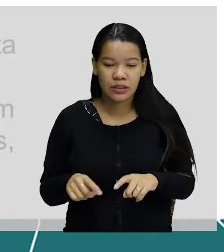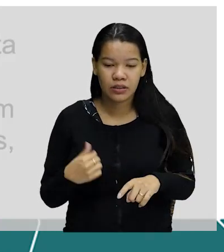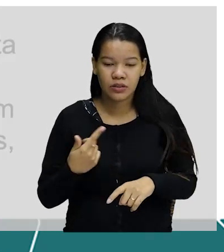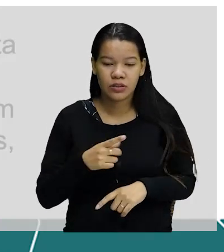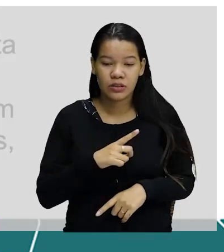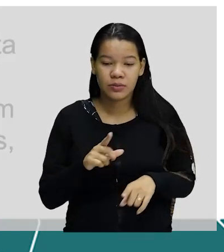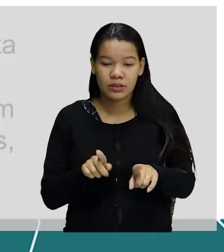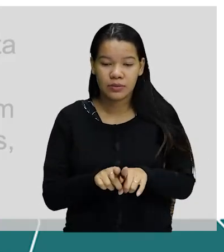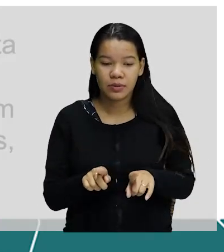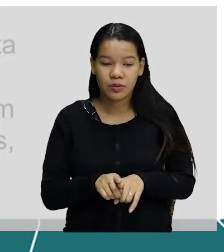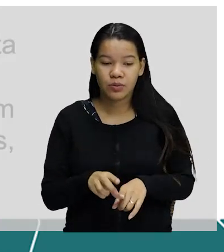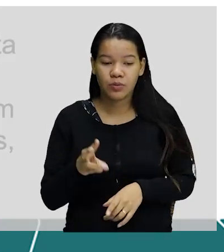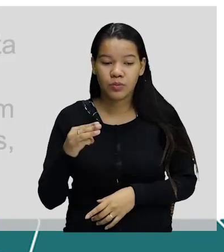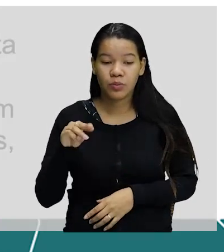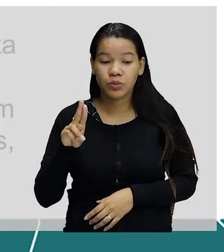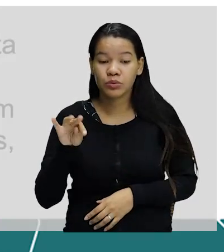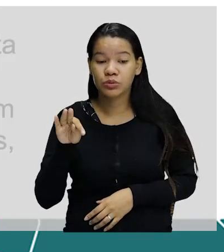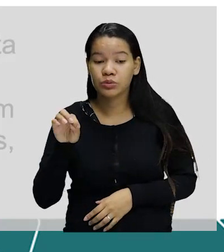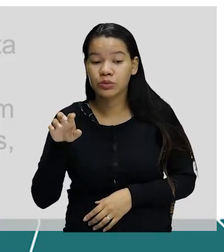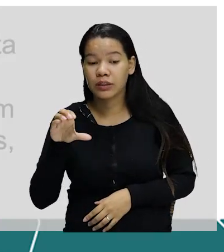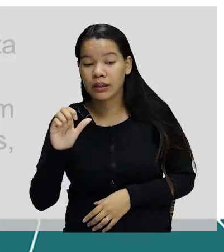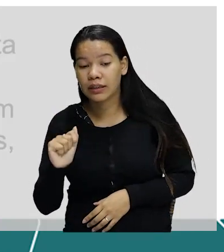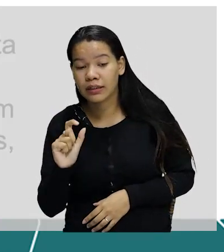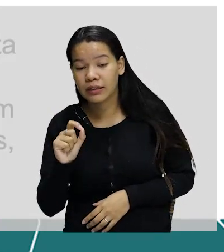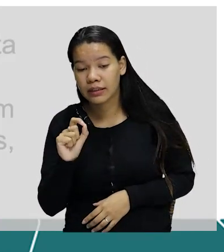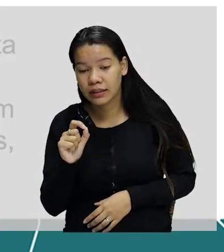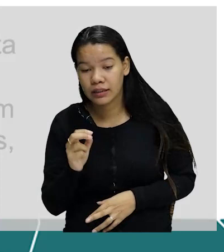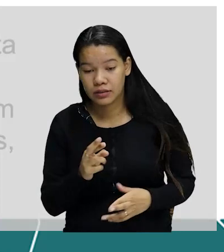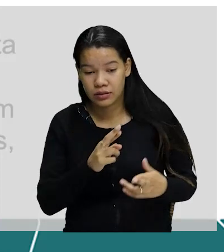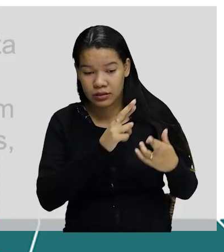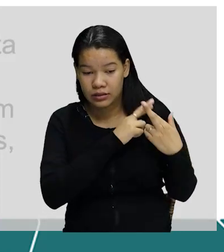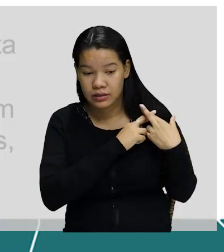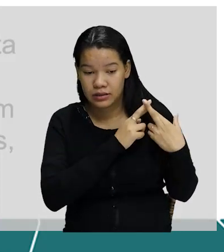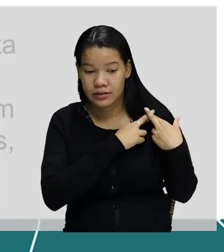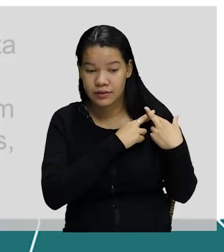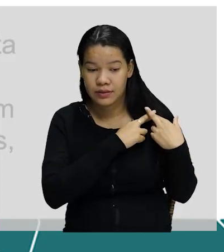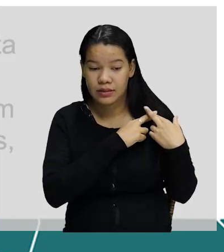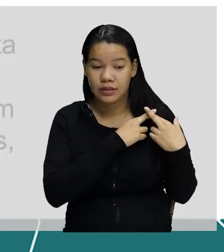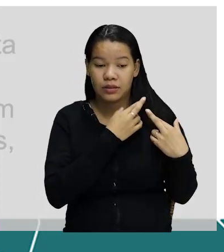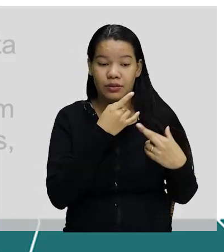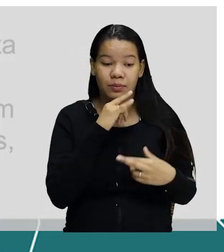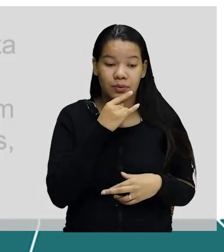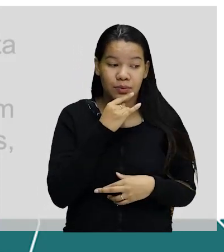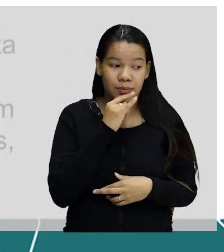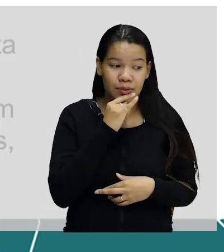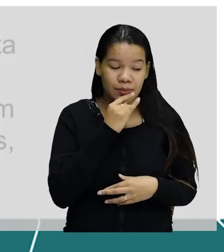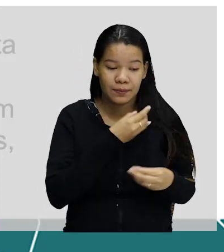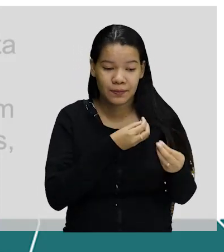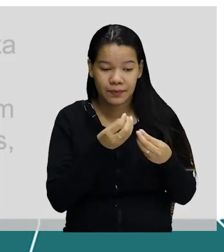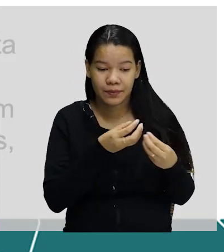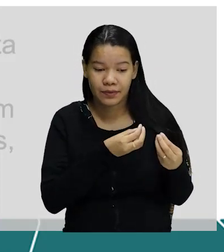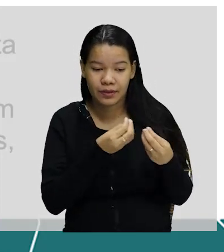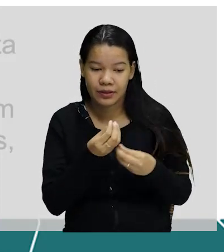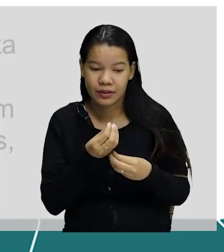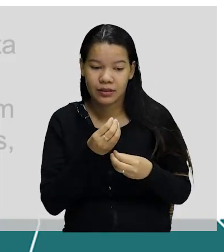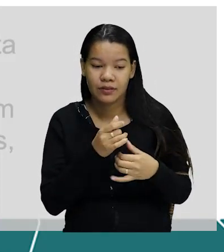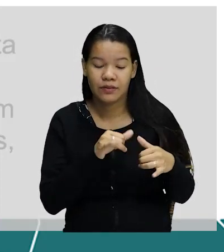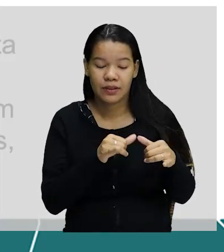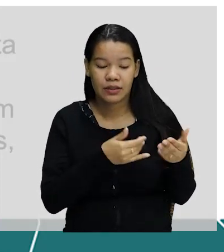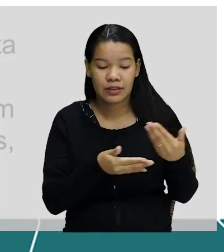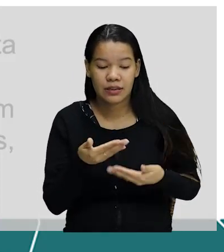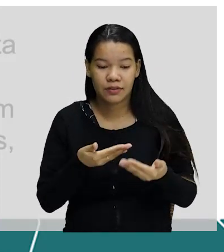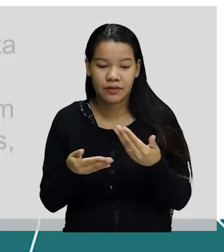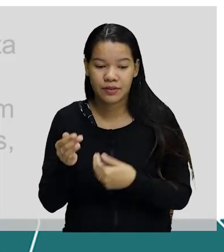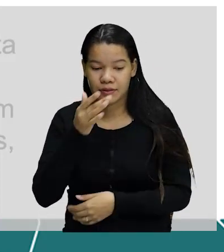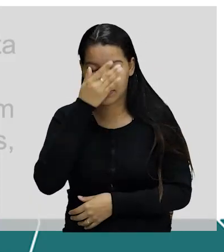é o responsável por abastecimento, digamos assim, da cachaçinha dos brincantes do boi. Ele fica ali hora ou outra servindo